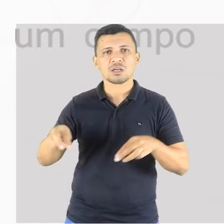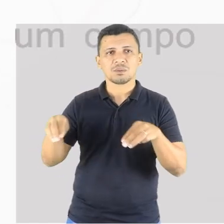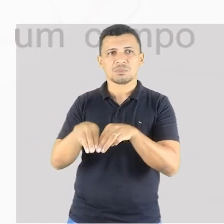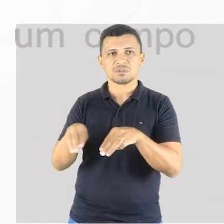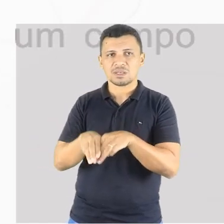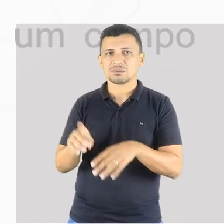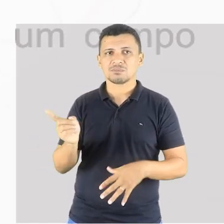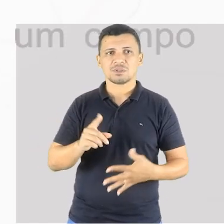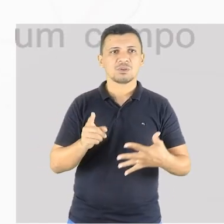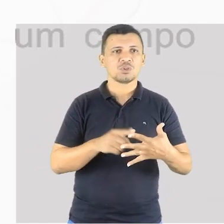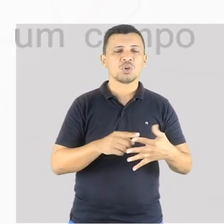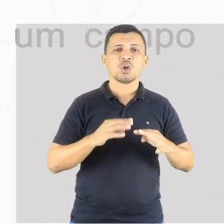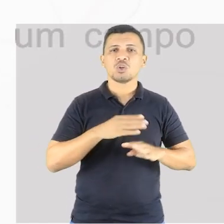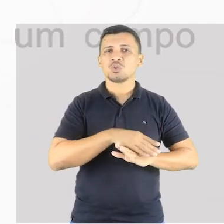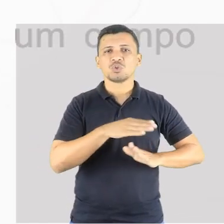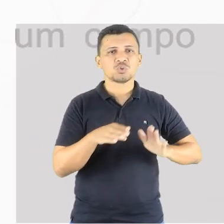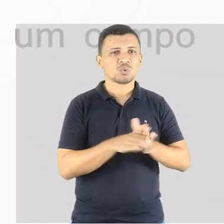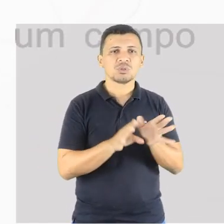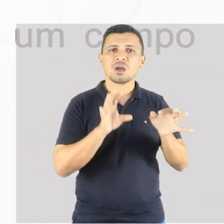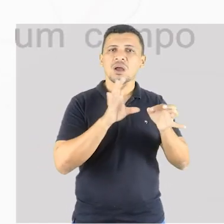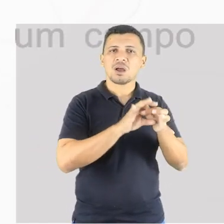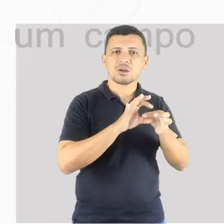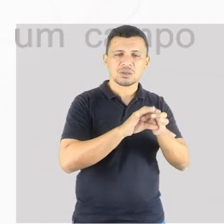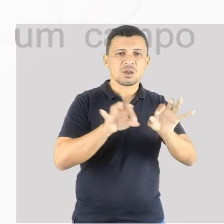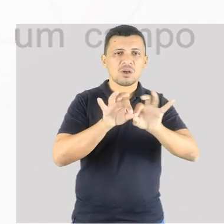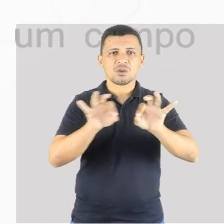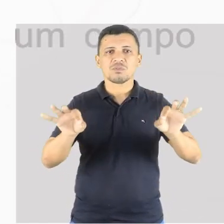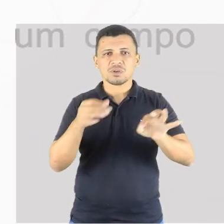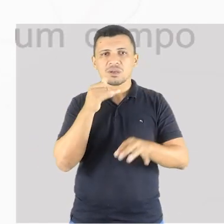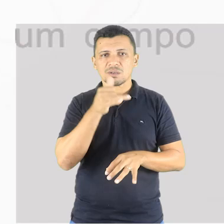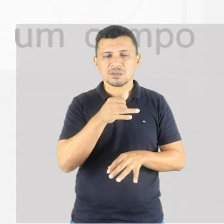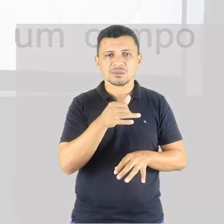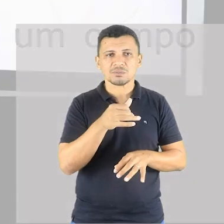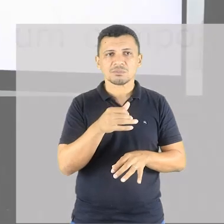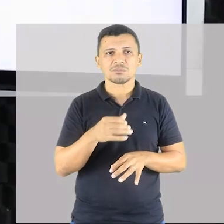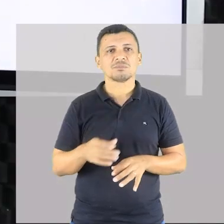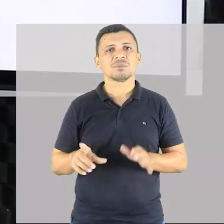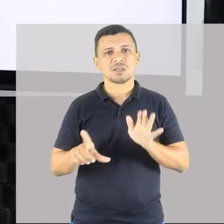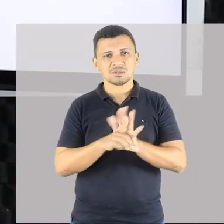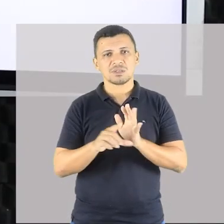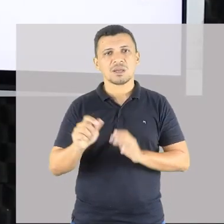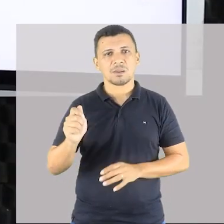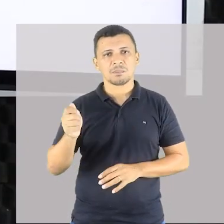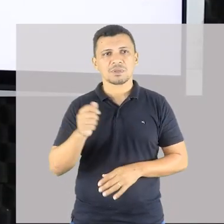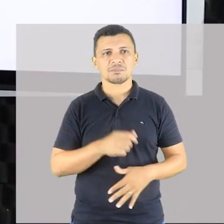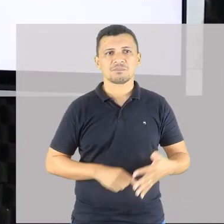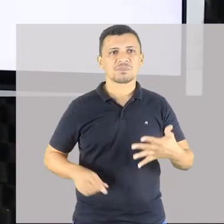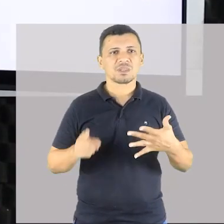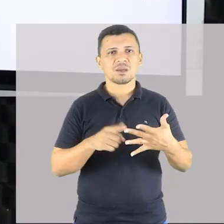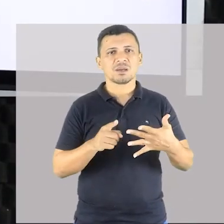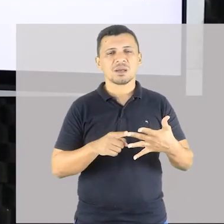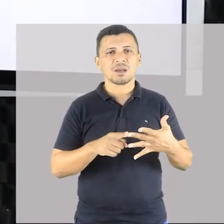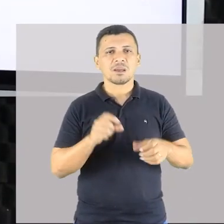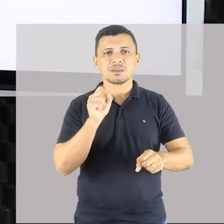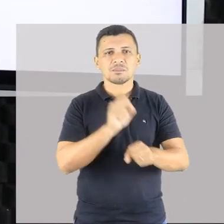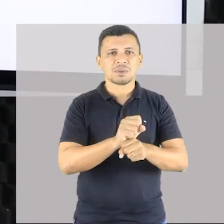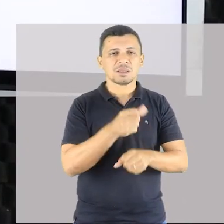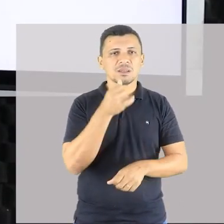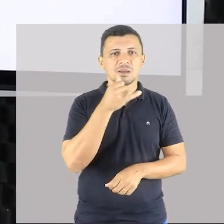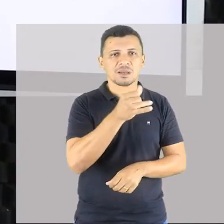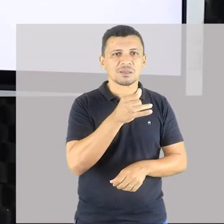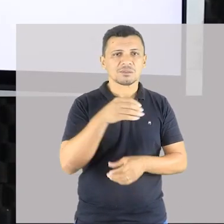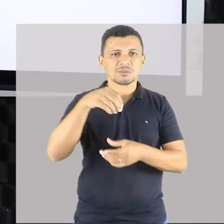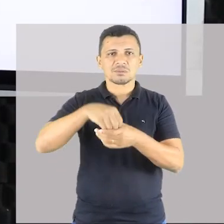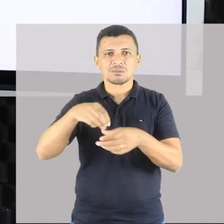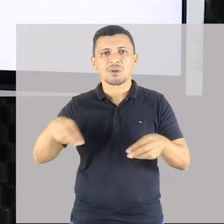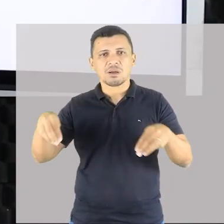Não. Toda corrente elétrica em um fio condutor produz um campo magnético? Lei de Ampère. Uma carga elétrica em repouso imersa em um campo